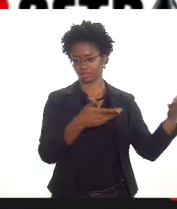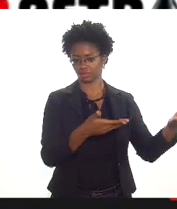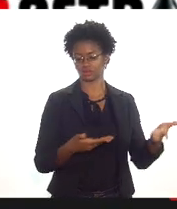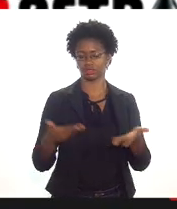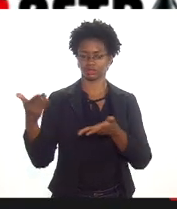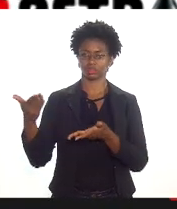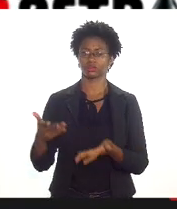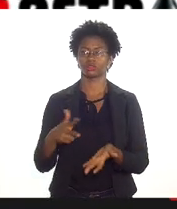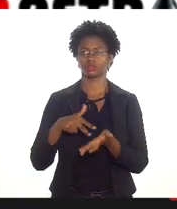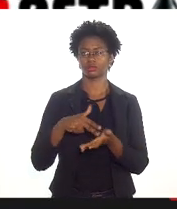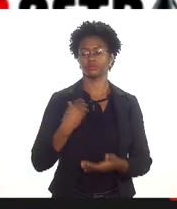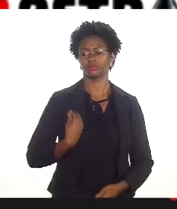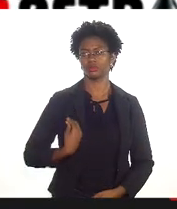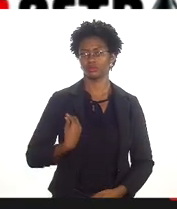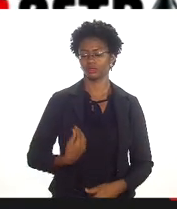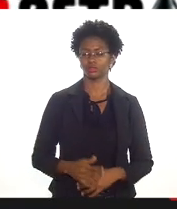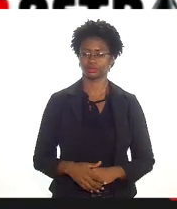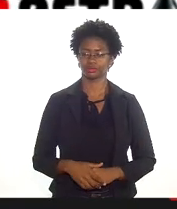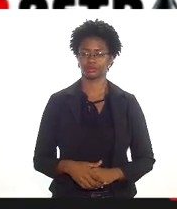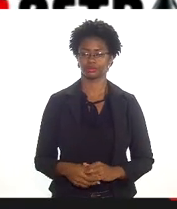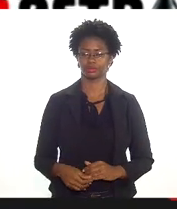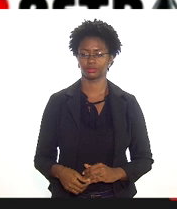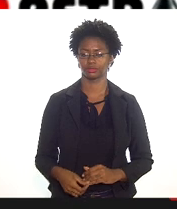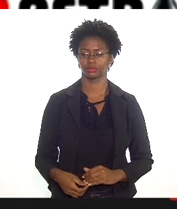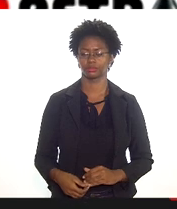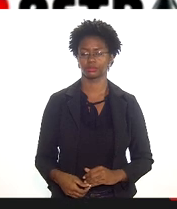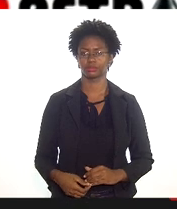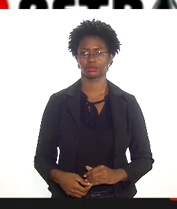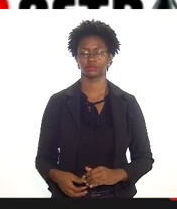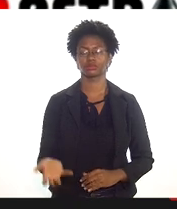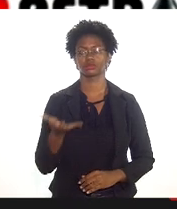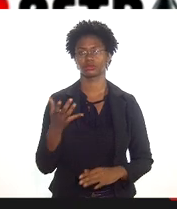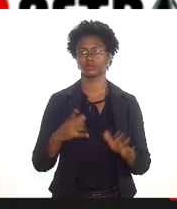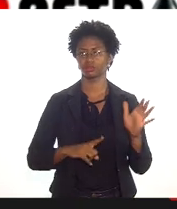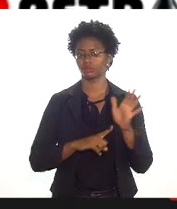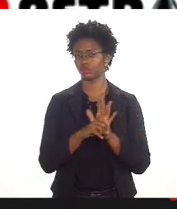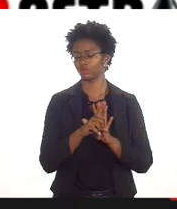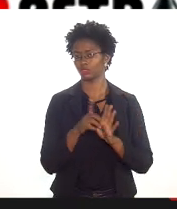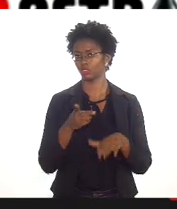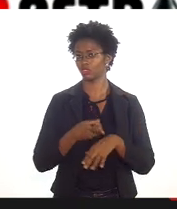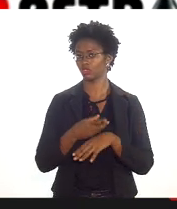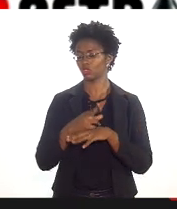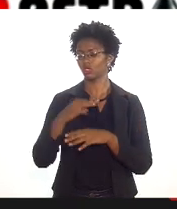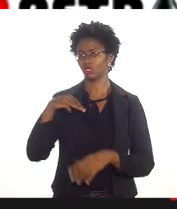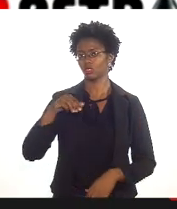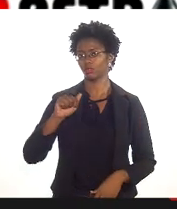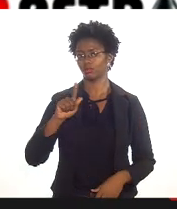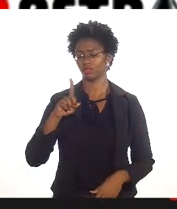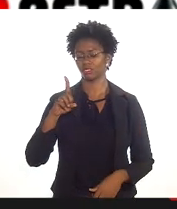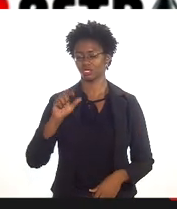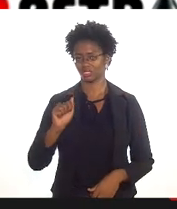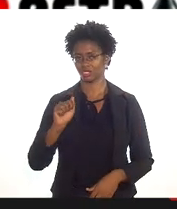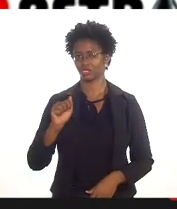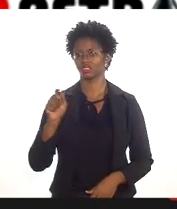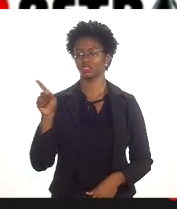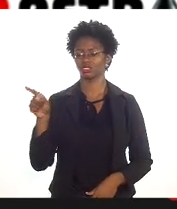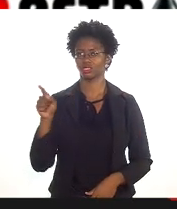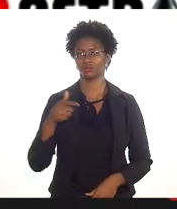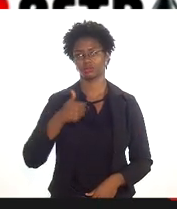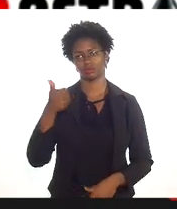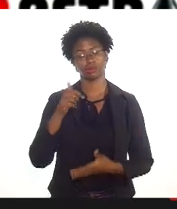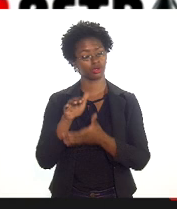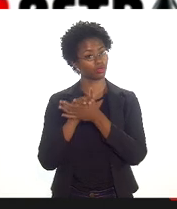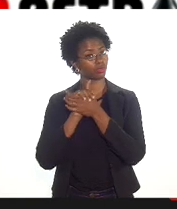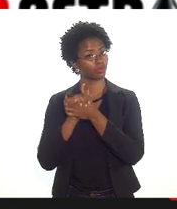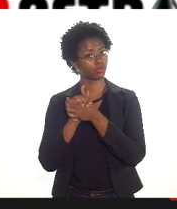estão presentes. Eu gostaria de perguntar à doutora Magda, né, e primeiramente cumprimentá-la